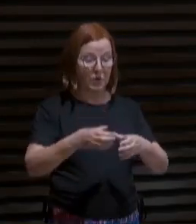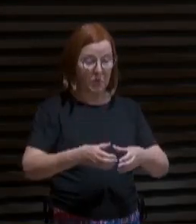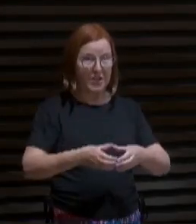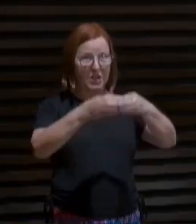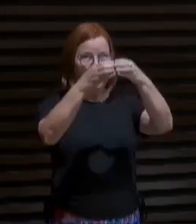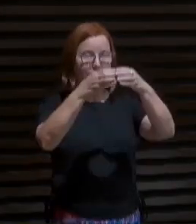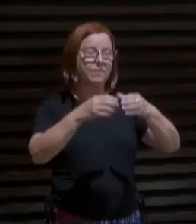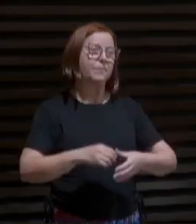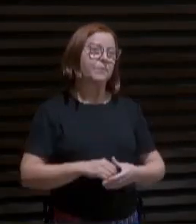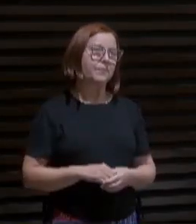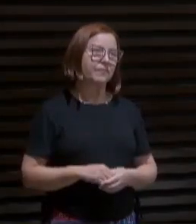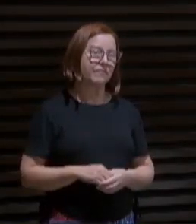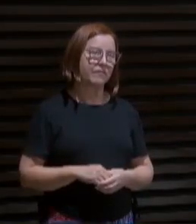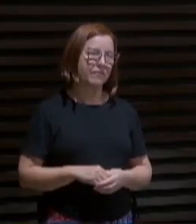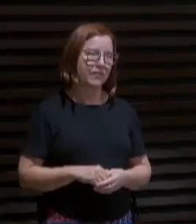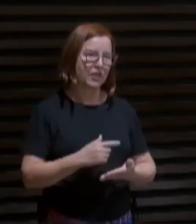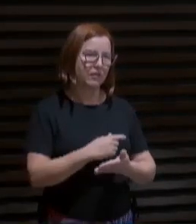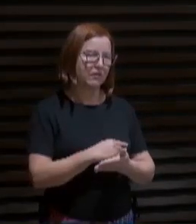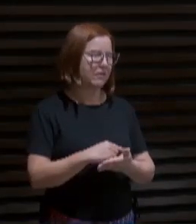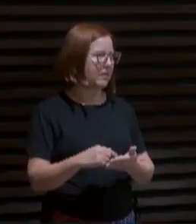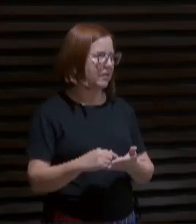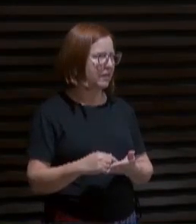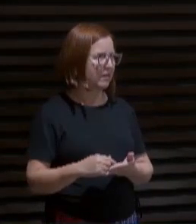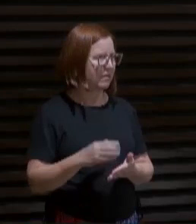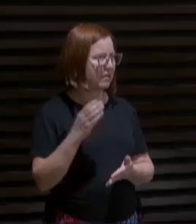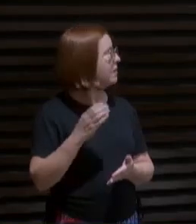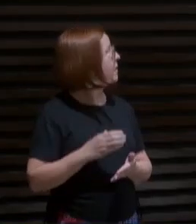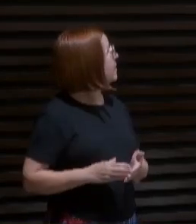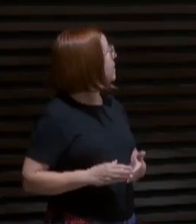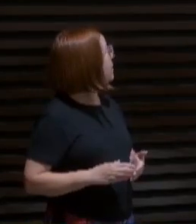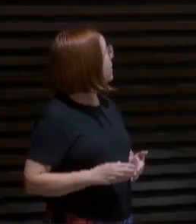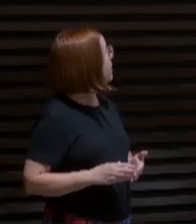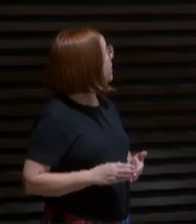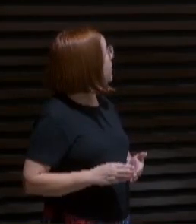Gênesis, aquela turma querendo ser famosa,